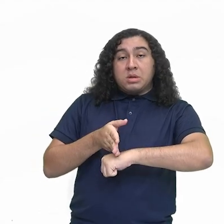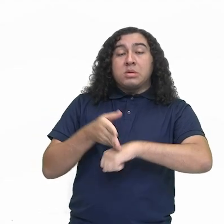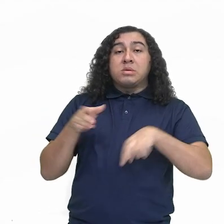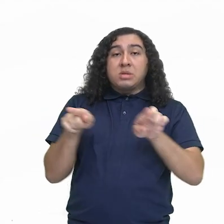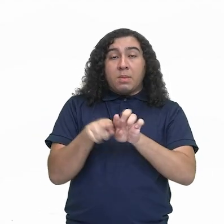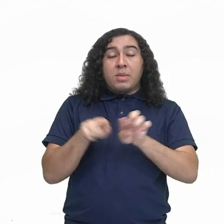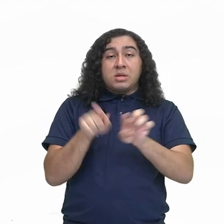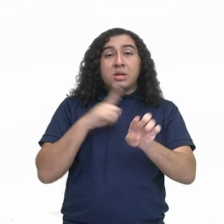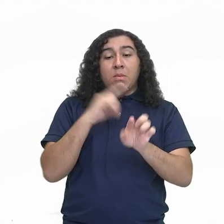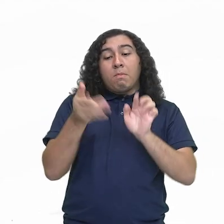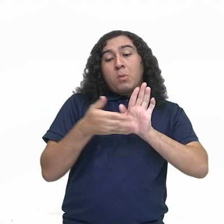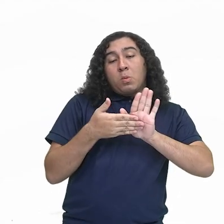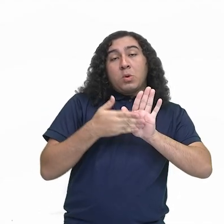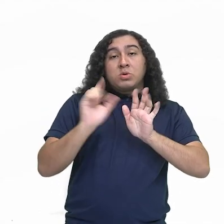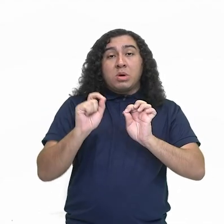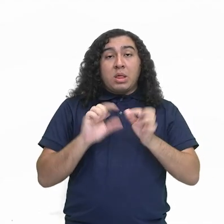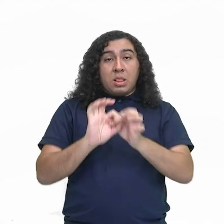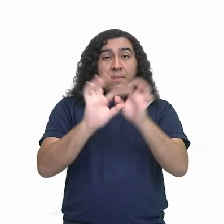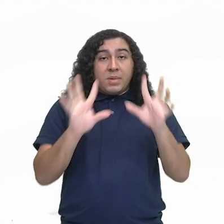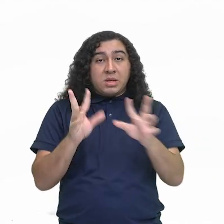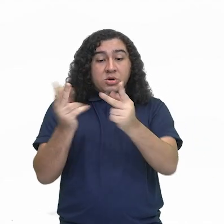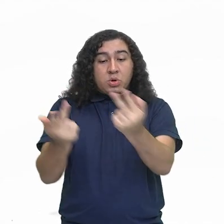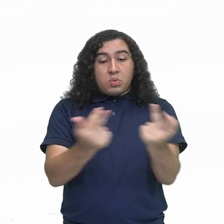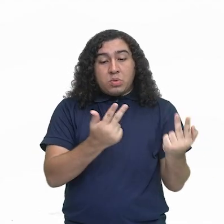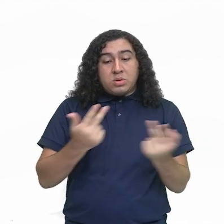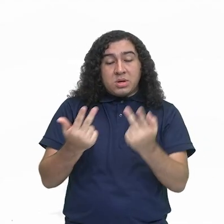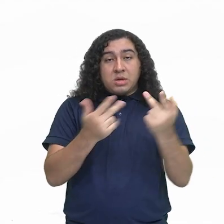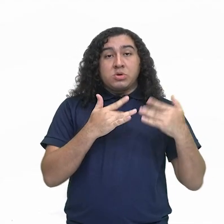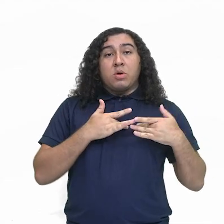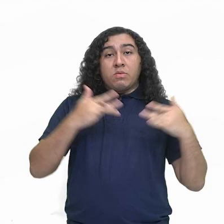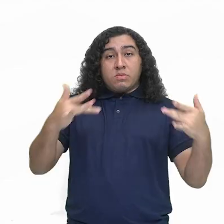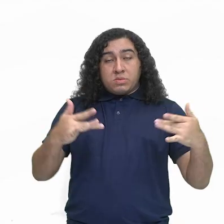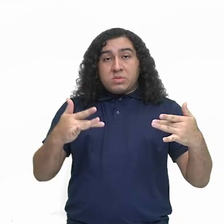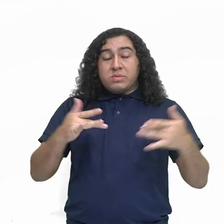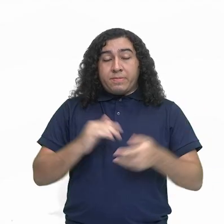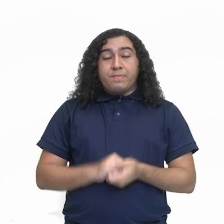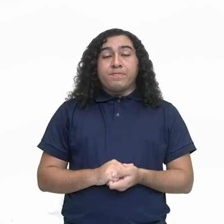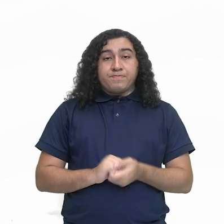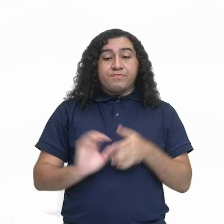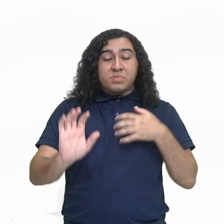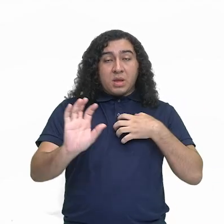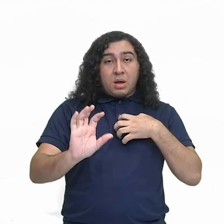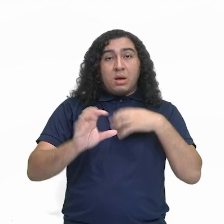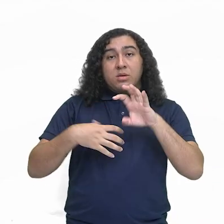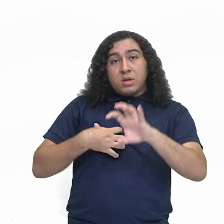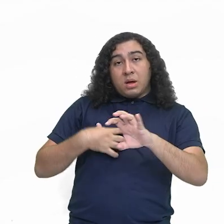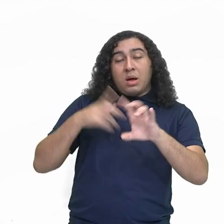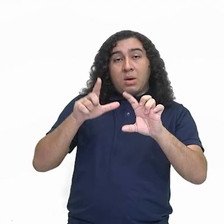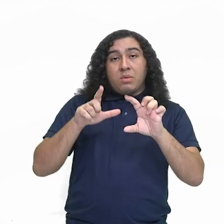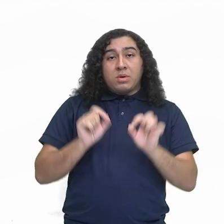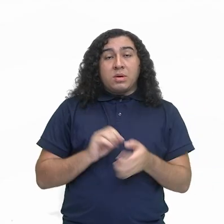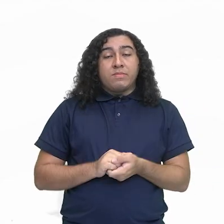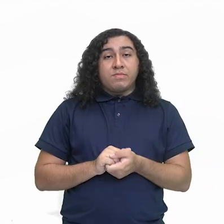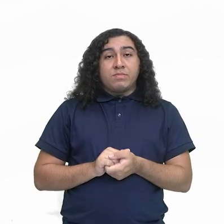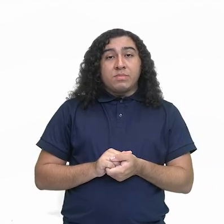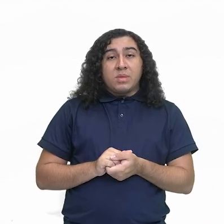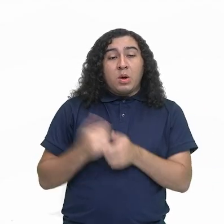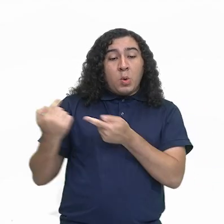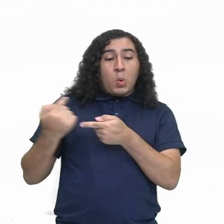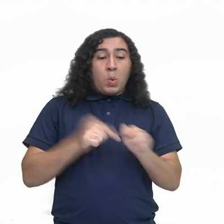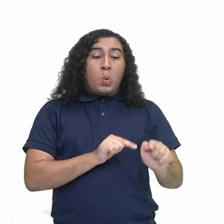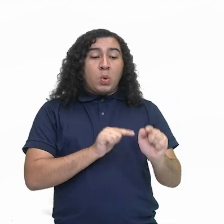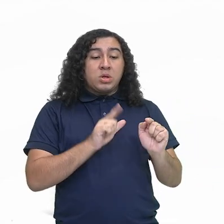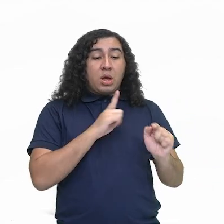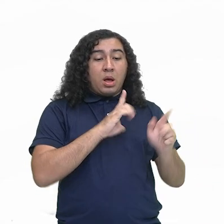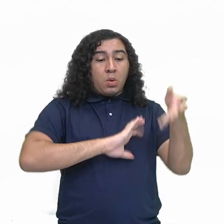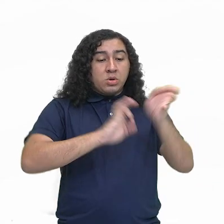a liberdade, a igualdade e a fraternidade contra a servidão, a